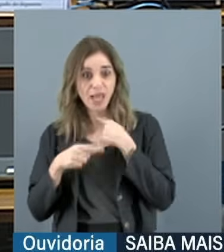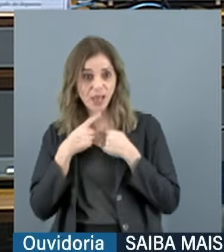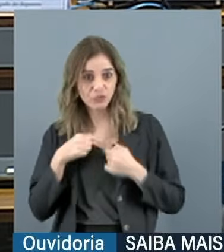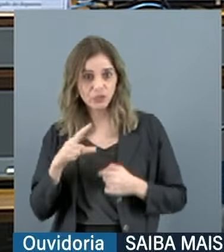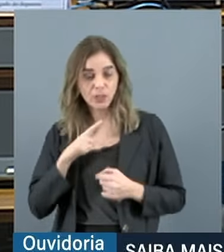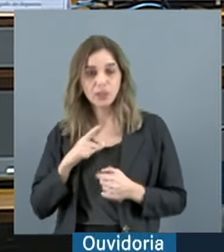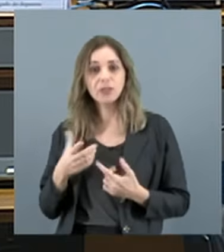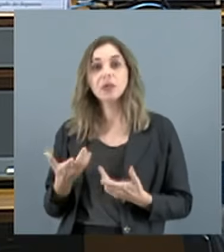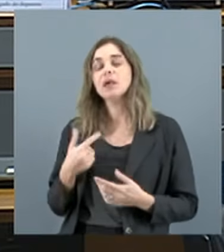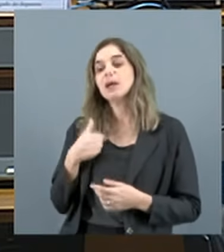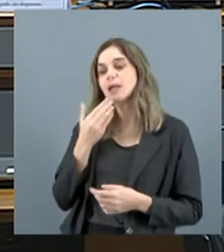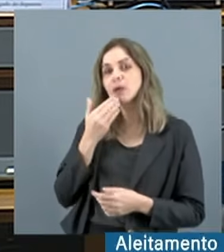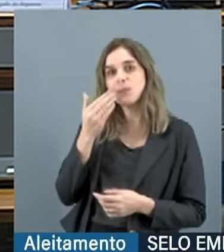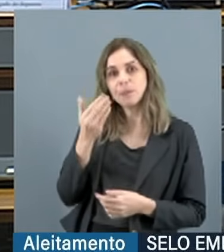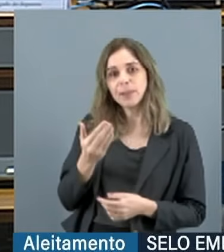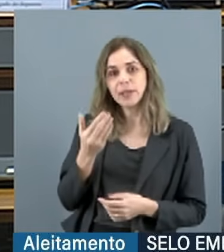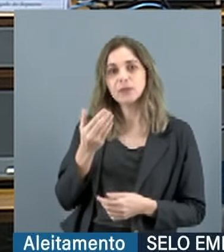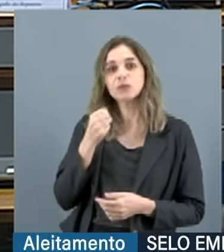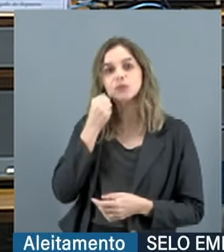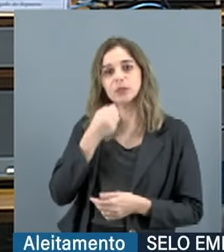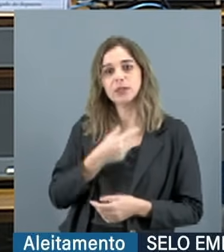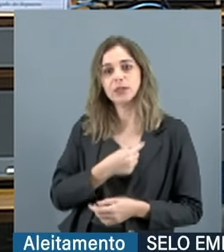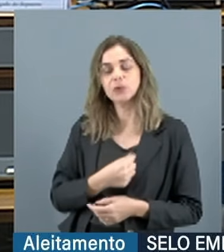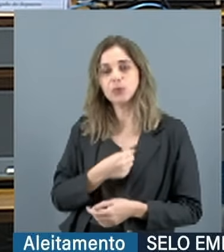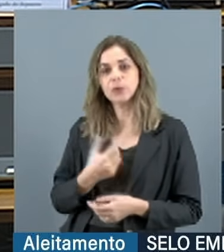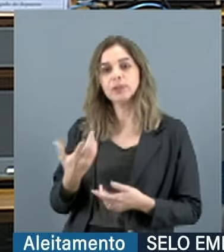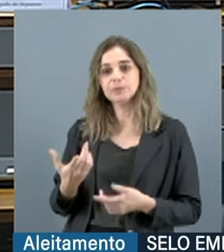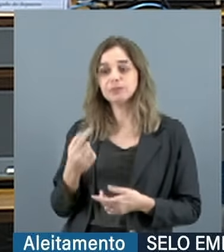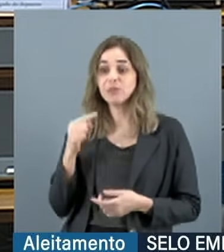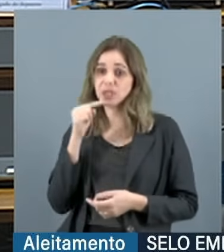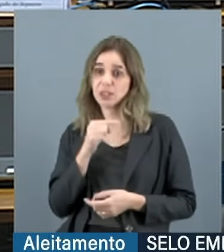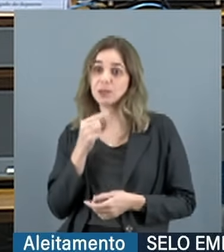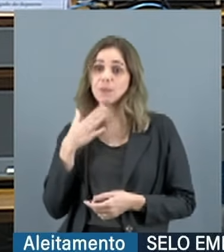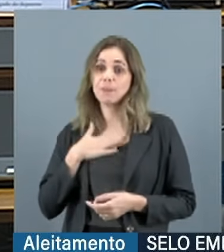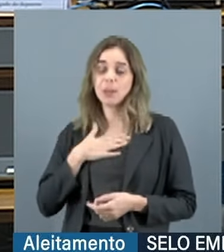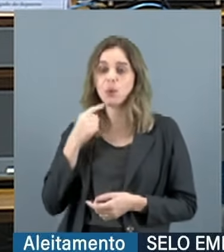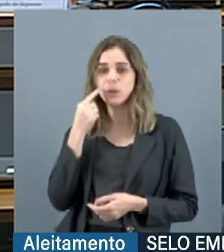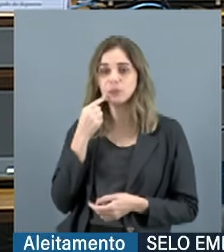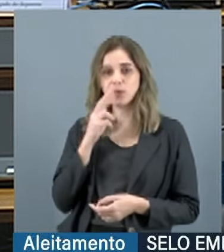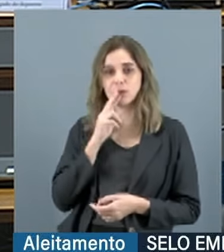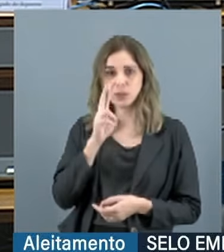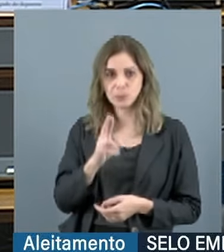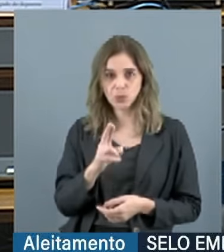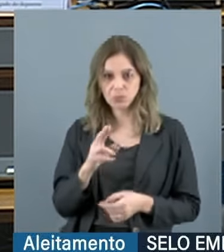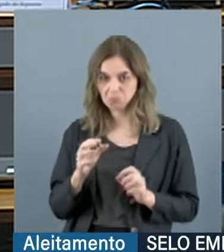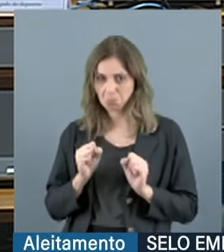peço à senhora que possa permitir o meu advogado respondê-la.